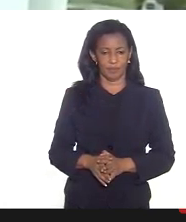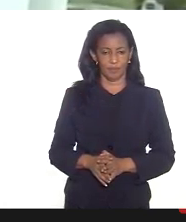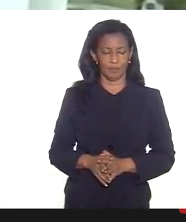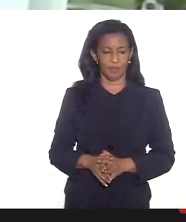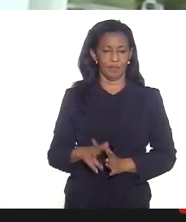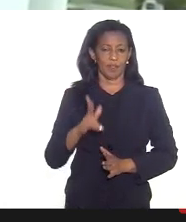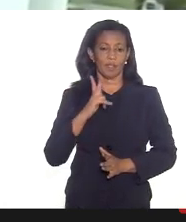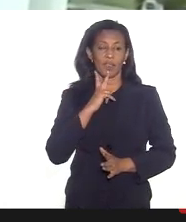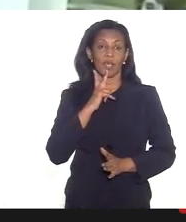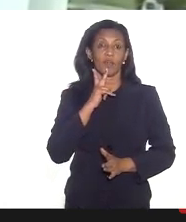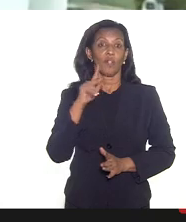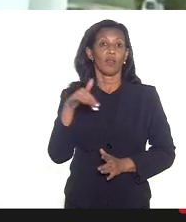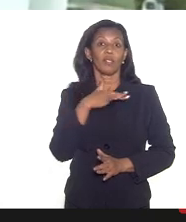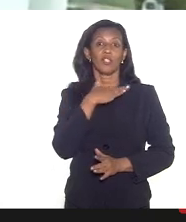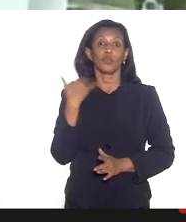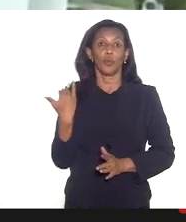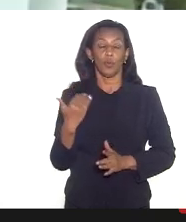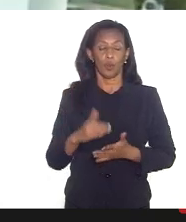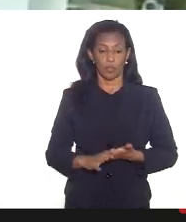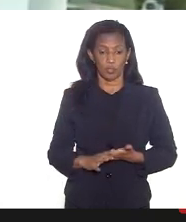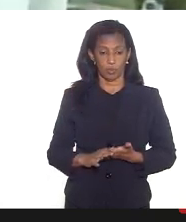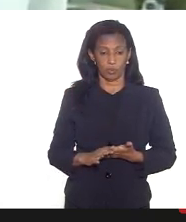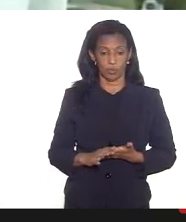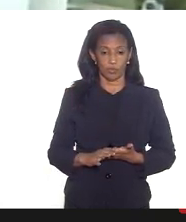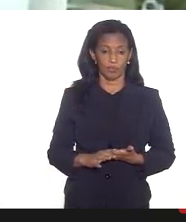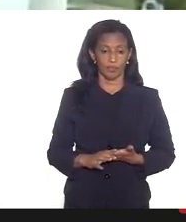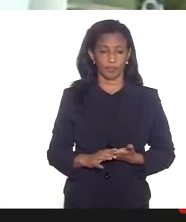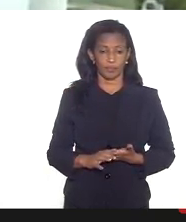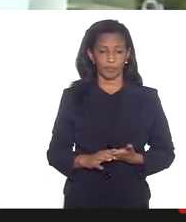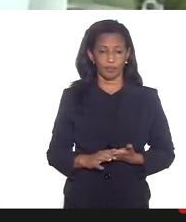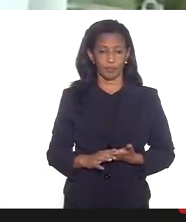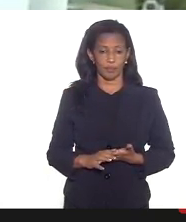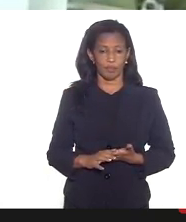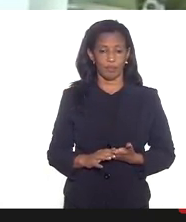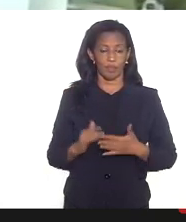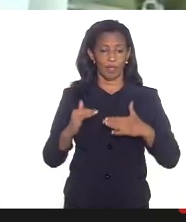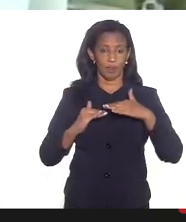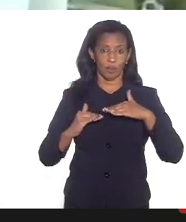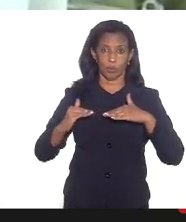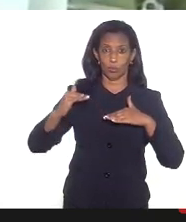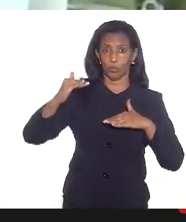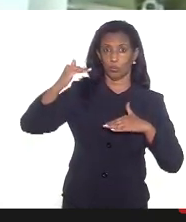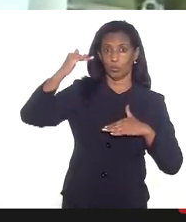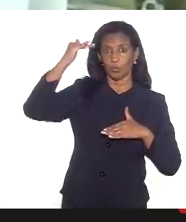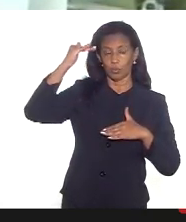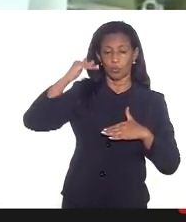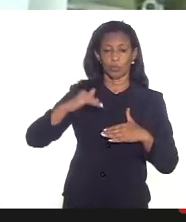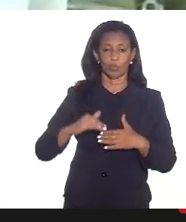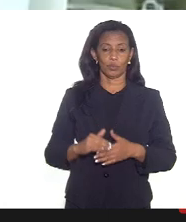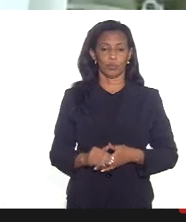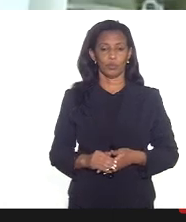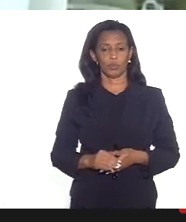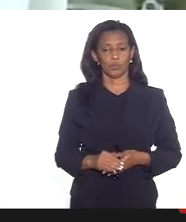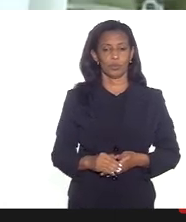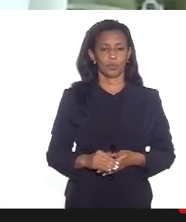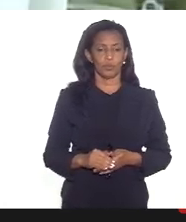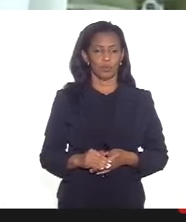dos Ossos os ossos estão assim numa arrumar a progressão né e